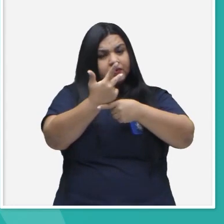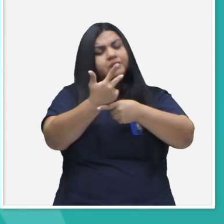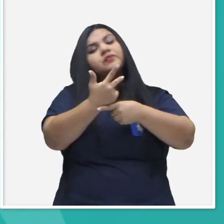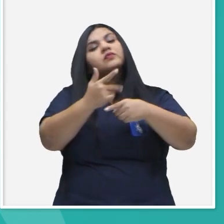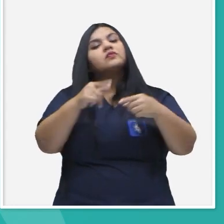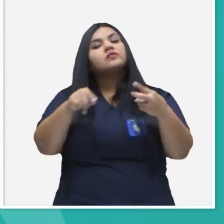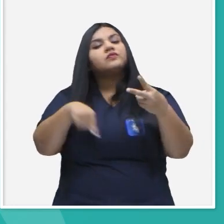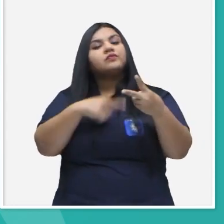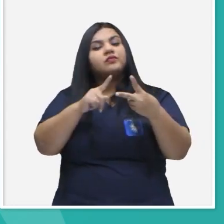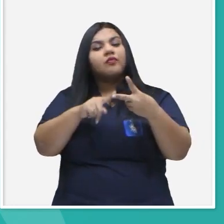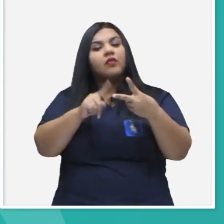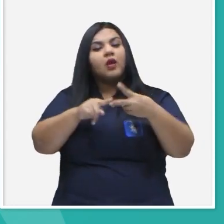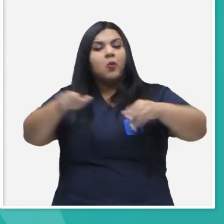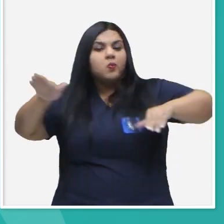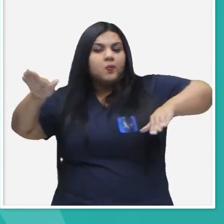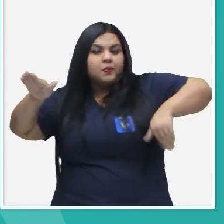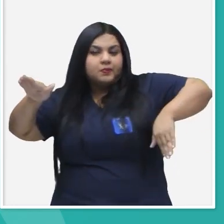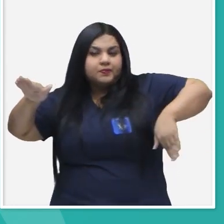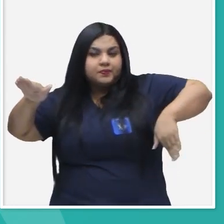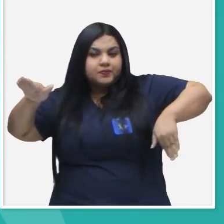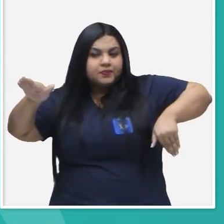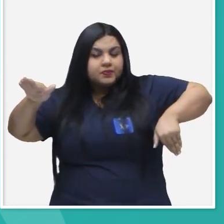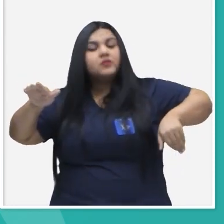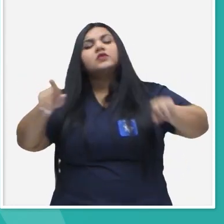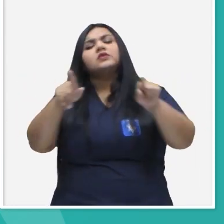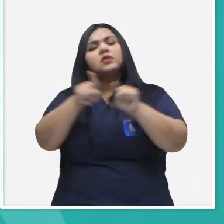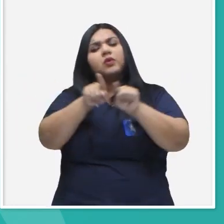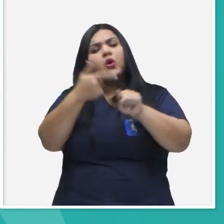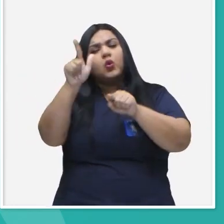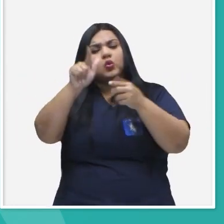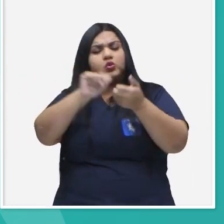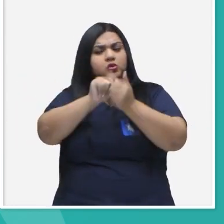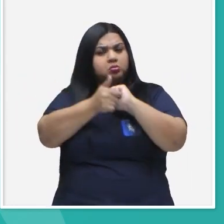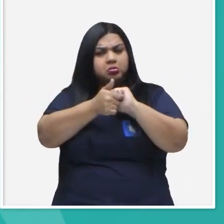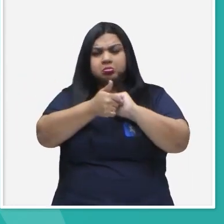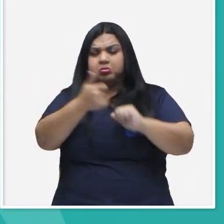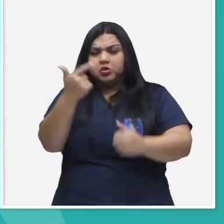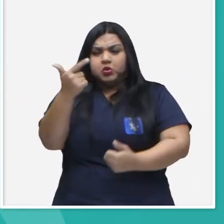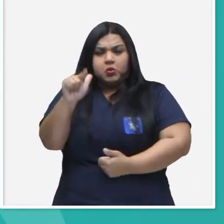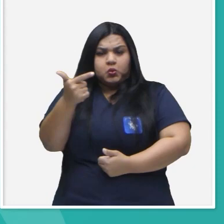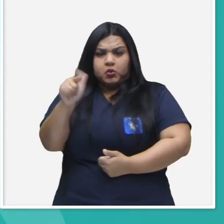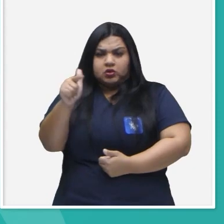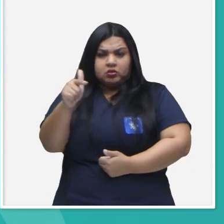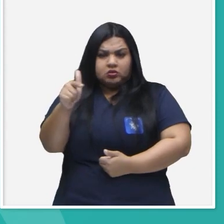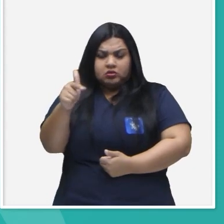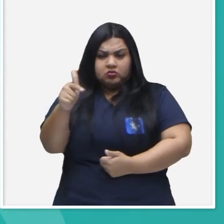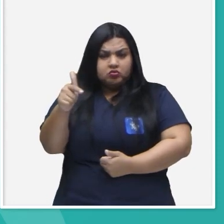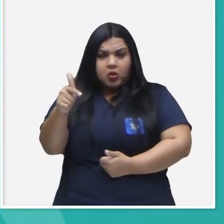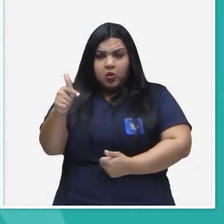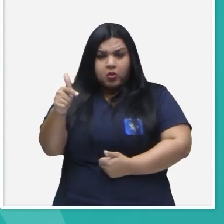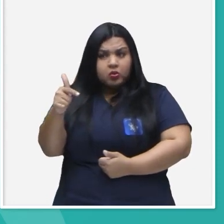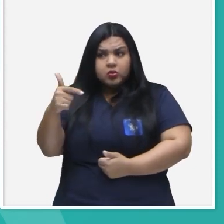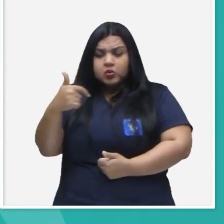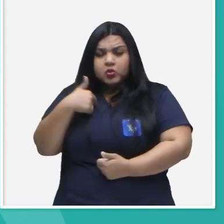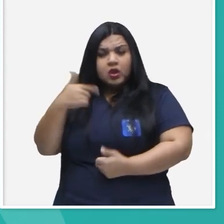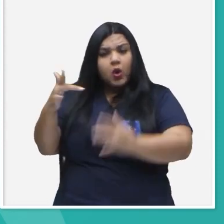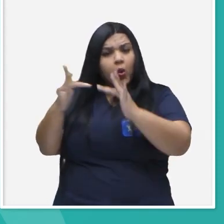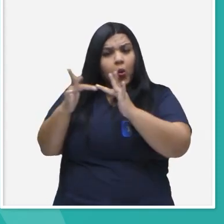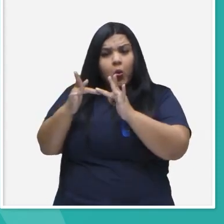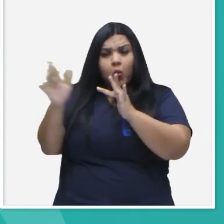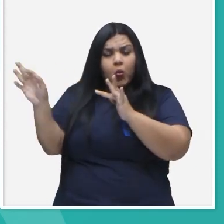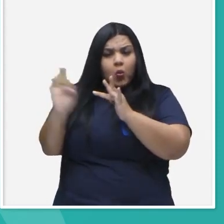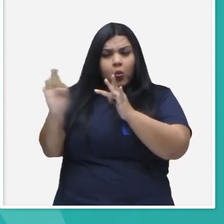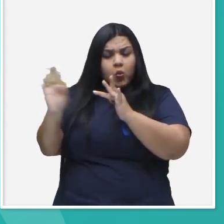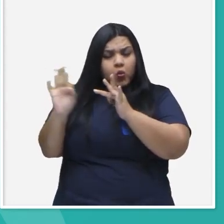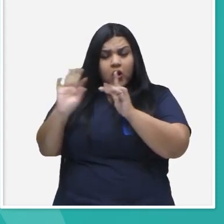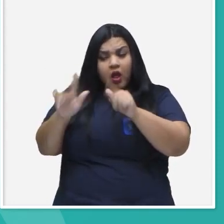Nós temos natação, que também é um outro esporte que eu não sofro interferência do meu adversário e eu nem interfiro